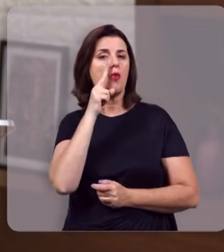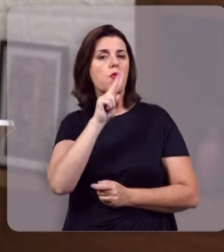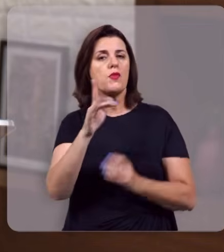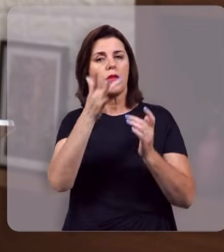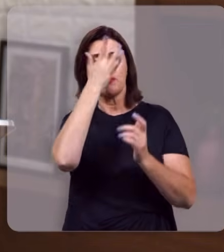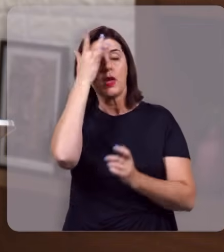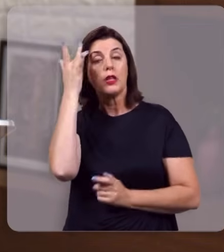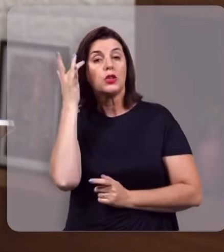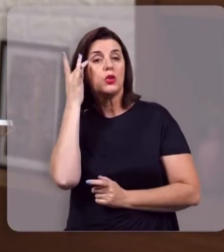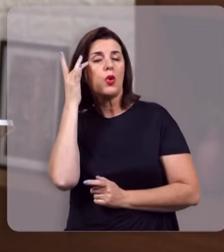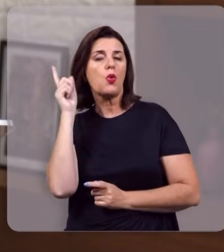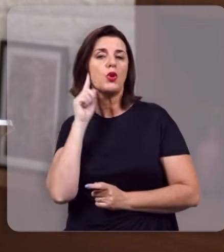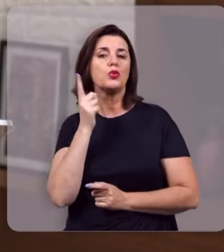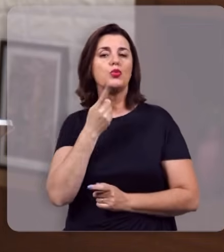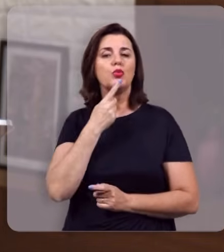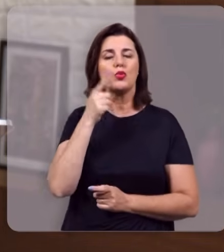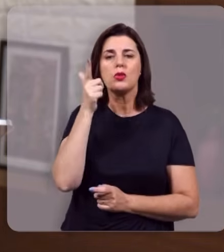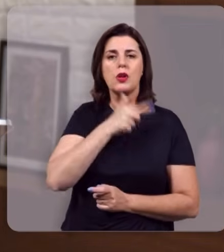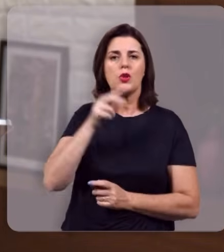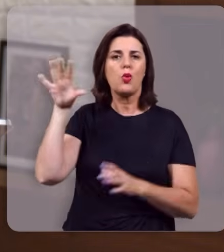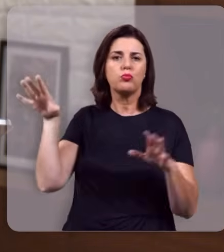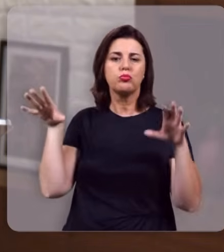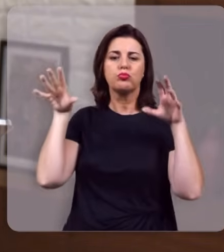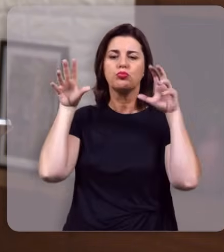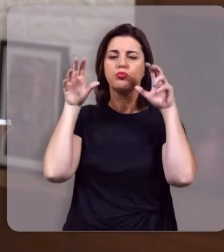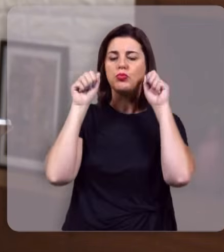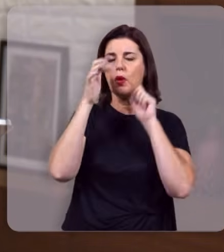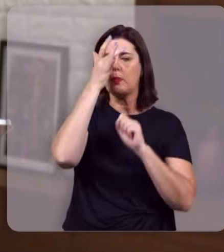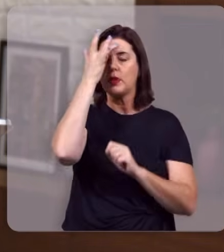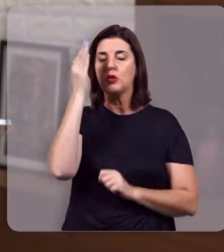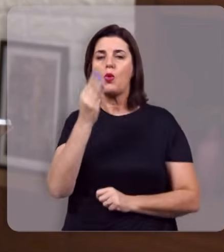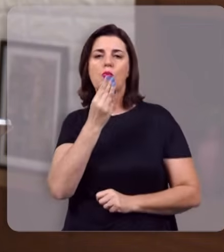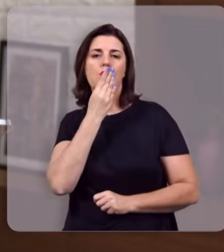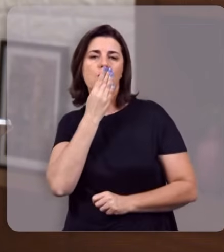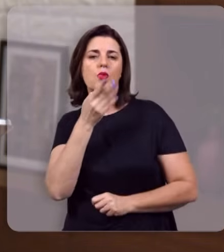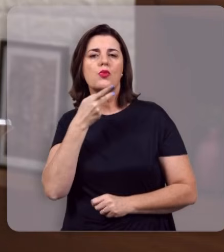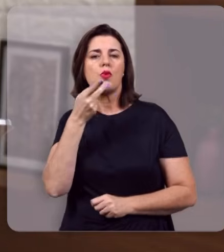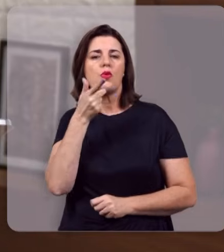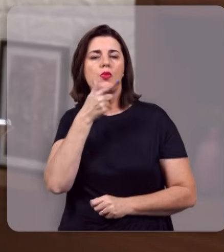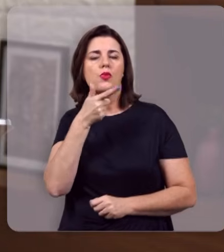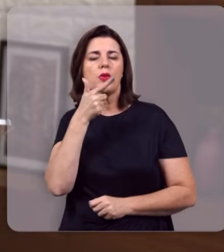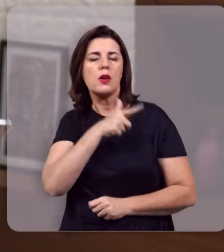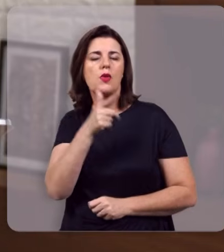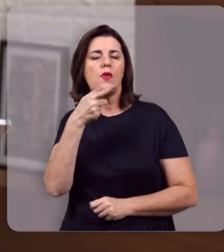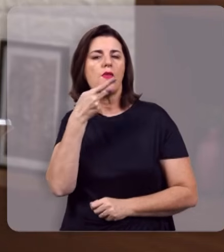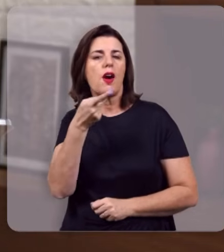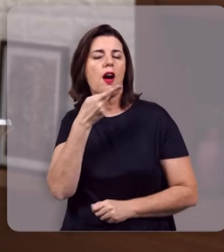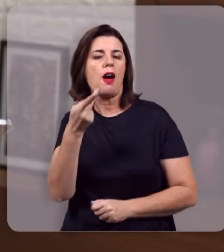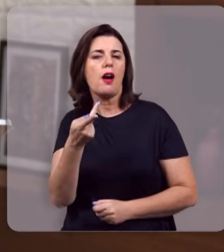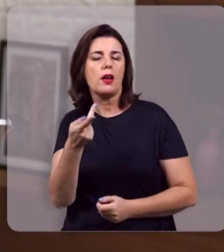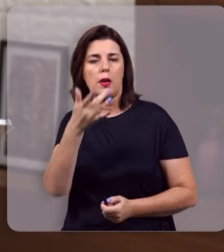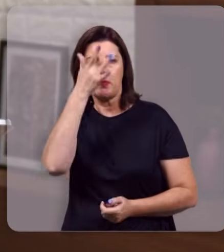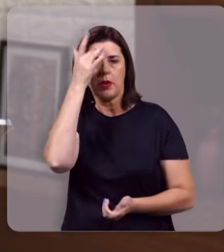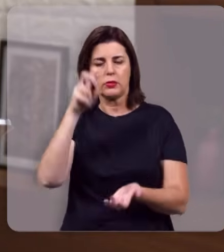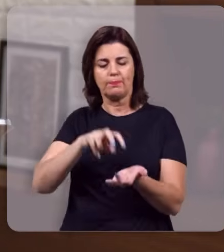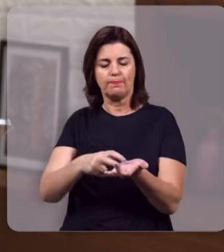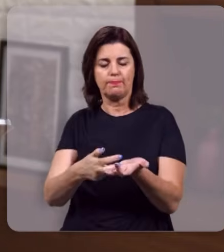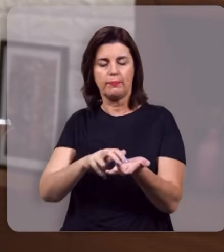ouviram, os mudos falaram, os coxos andaram, os mortos ressuscitaram.